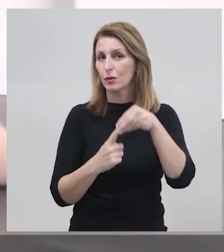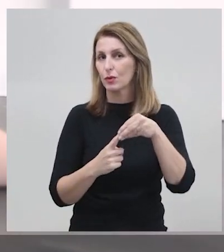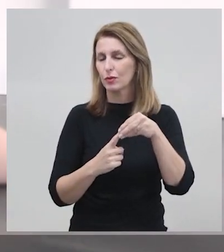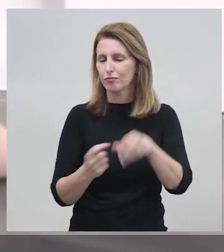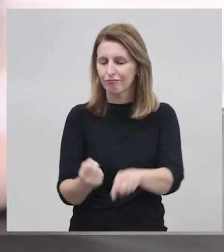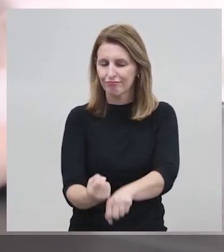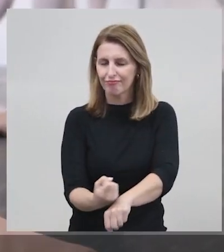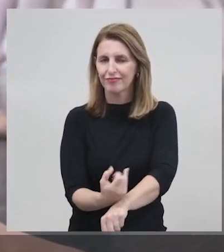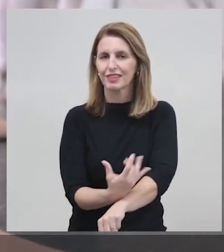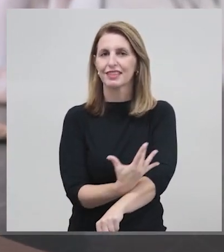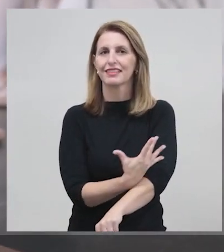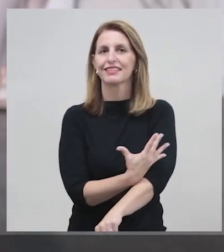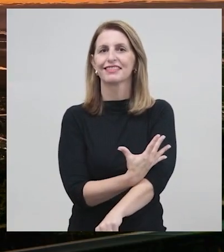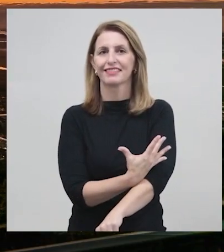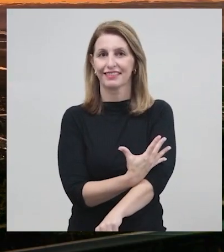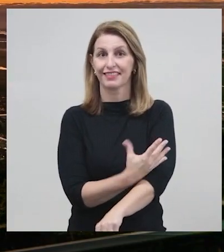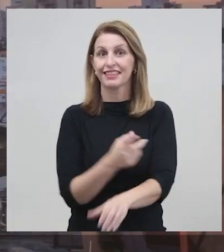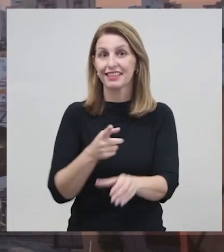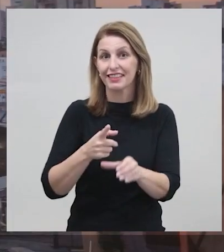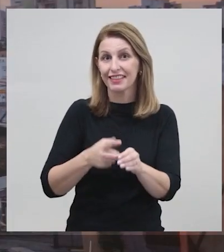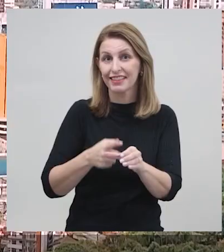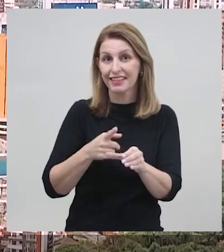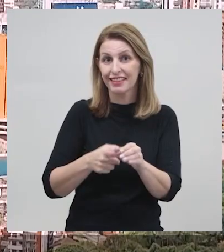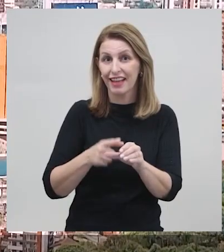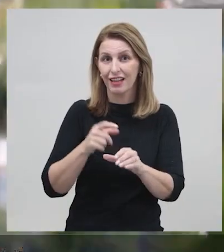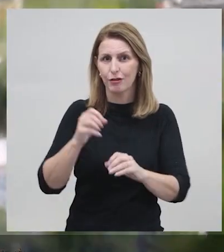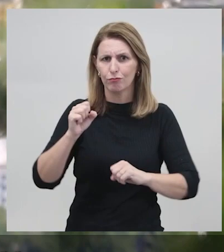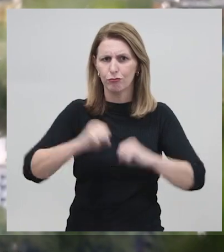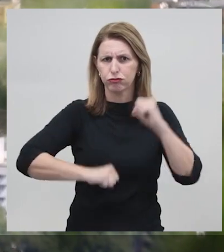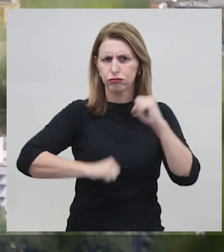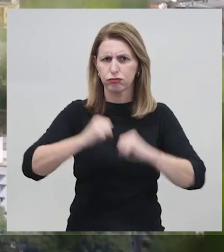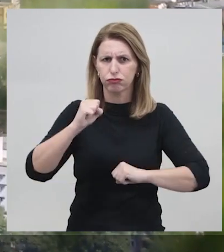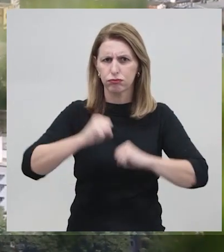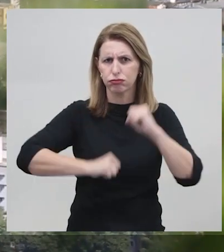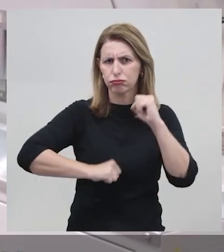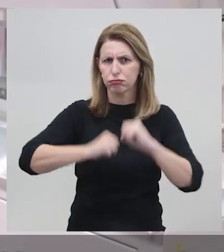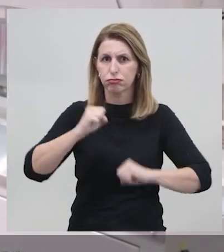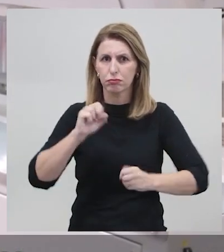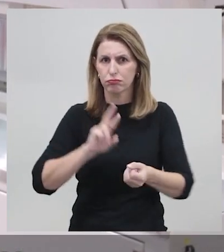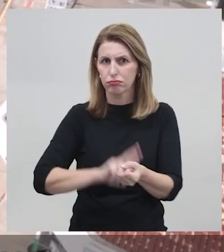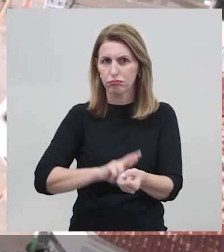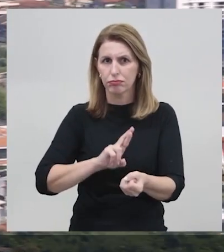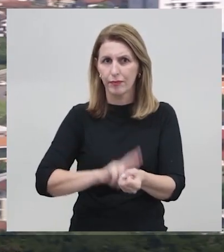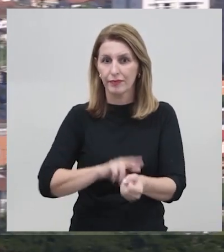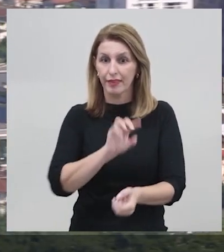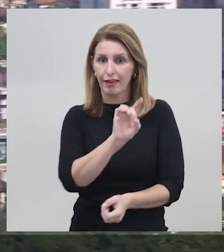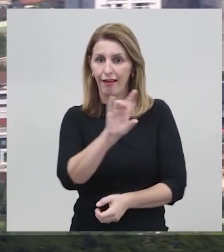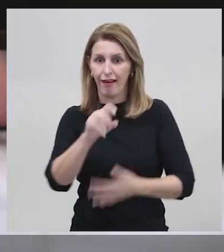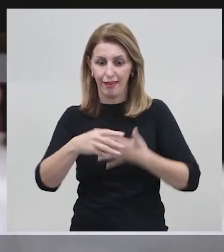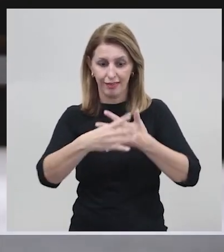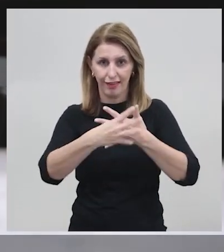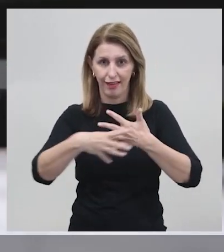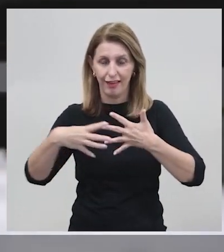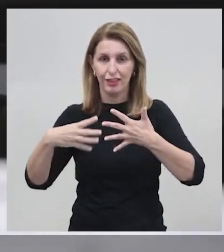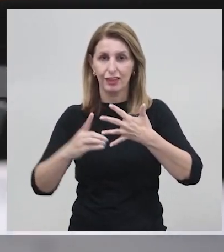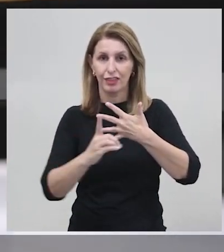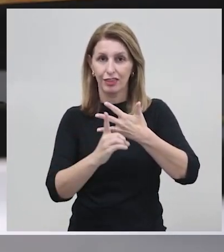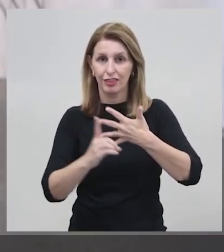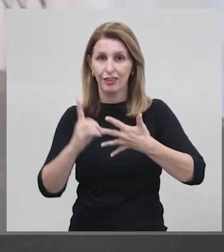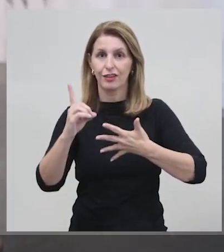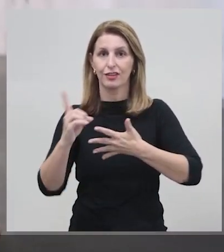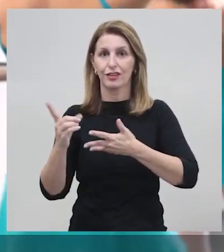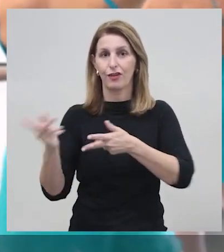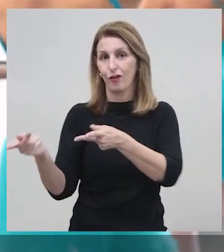único e cheio de emoção. Numa cidade guiada pelo ritmo acelerado das máquinas, cada nota é,